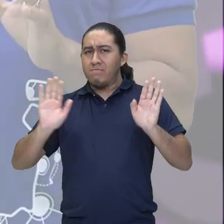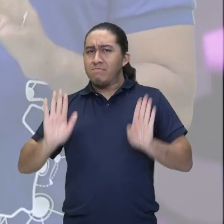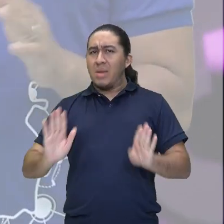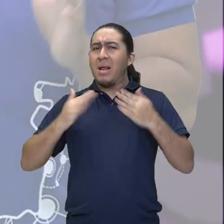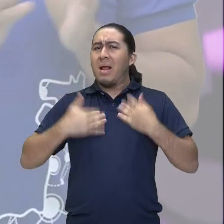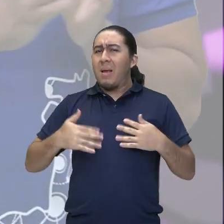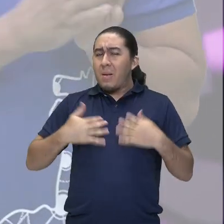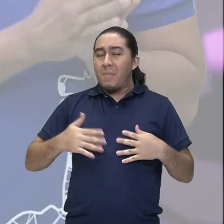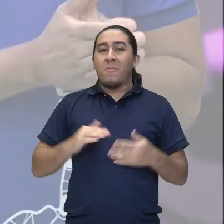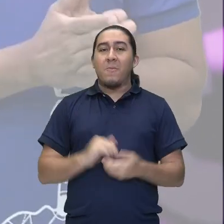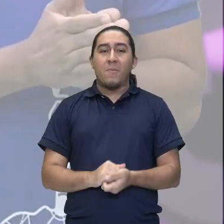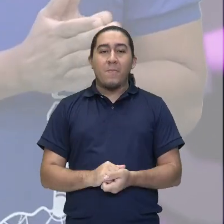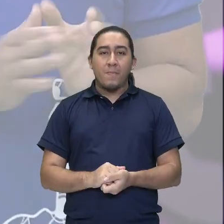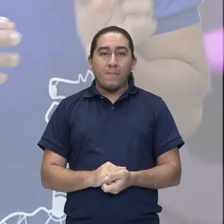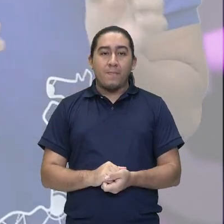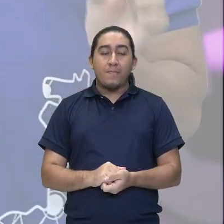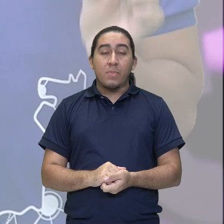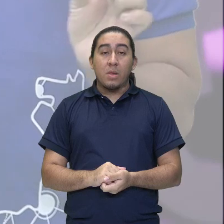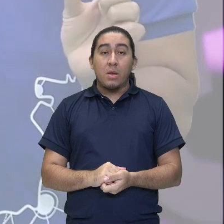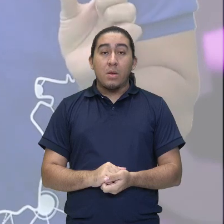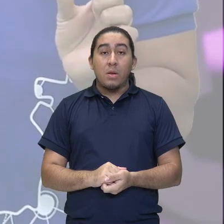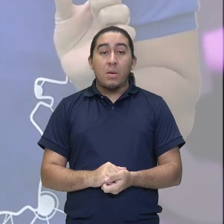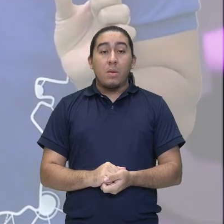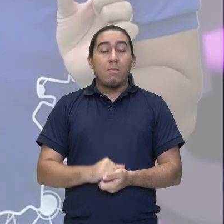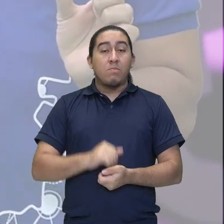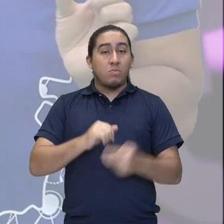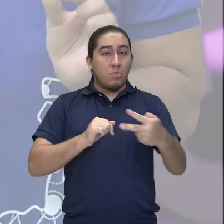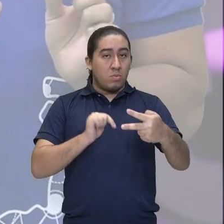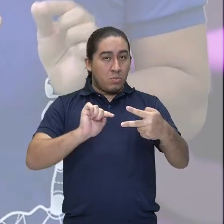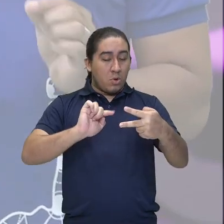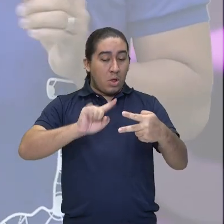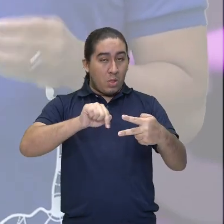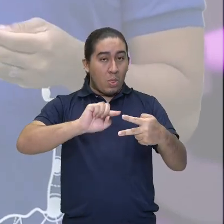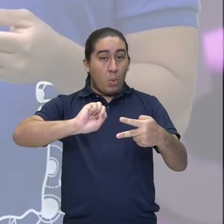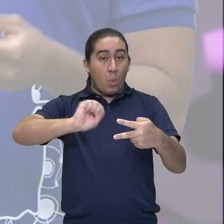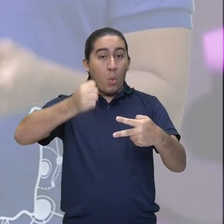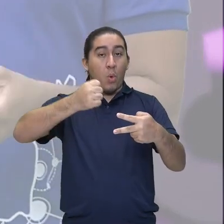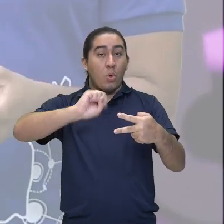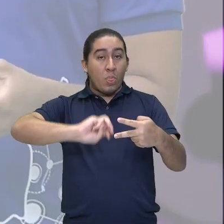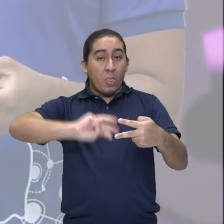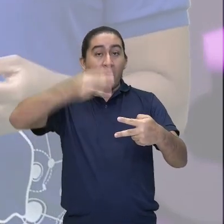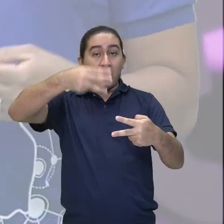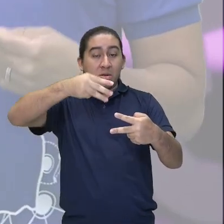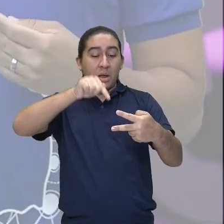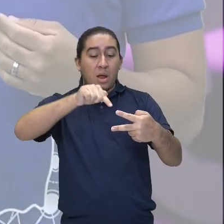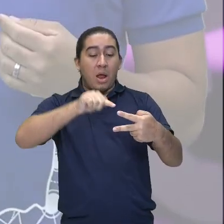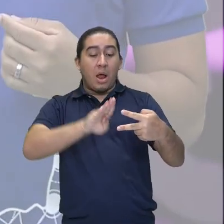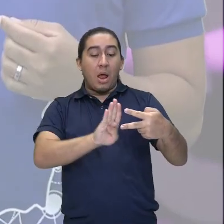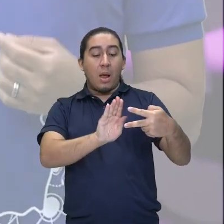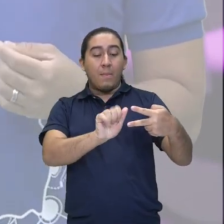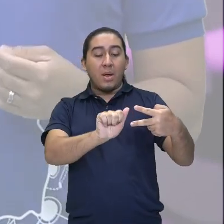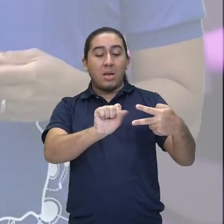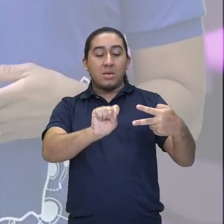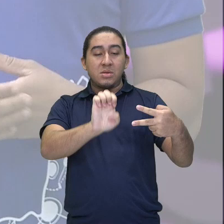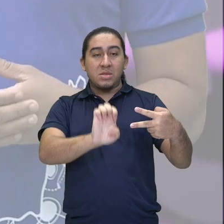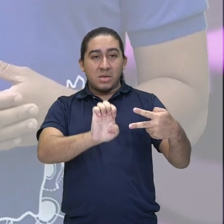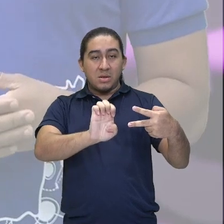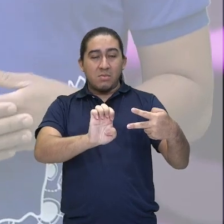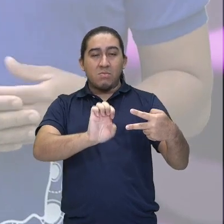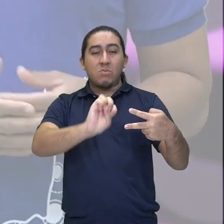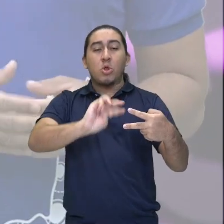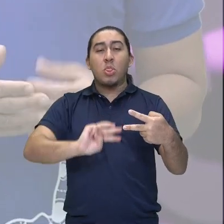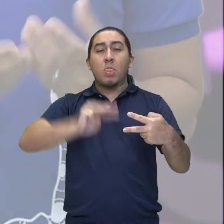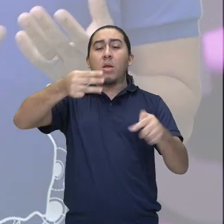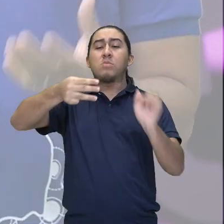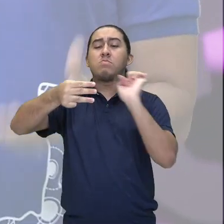Então, bora lá. A base, que é esse 2, o 2 representa a base. O número que vem em cima do